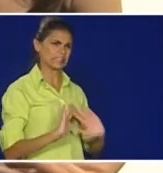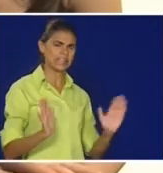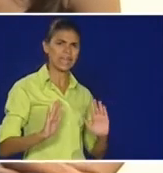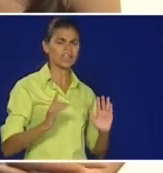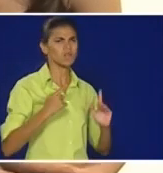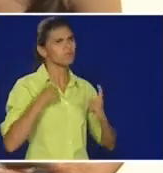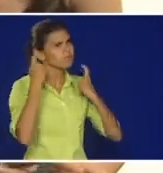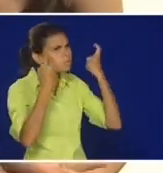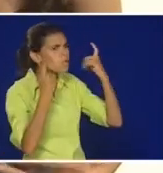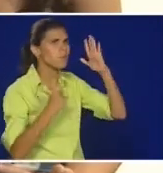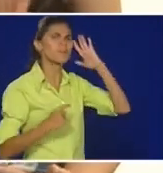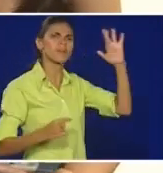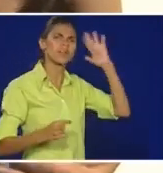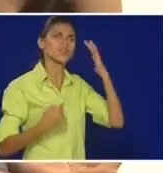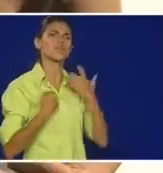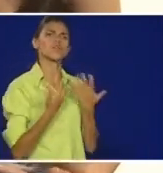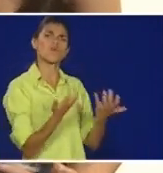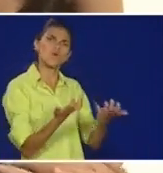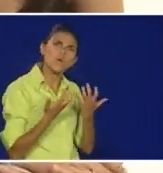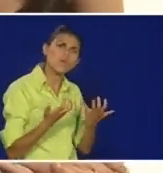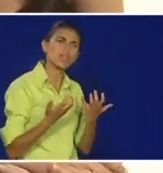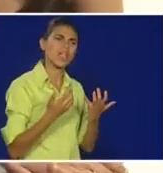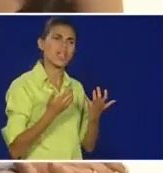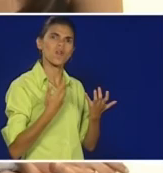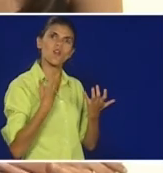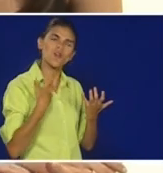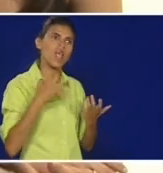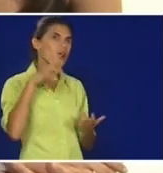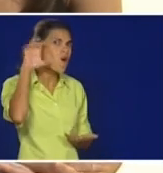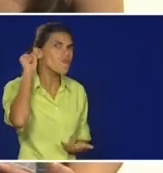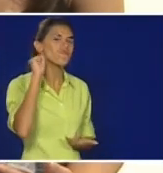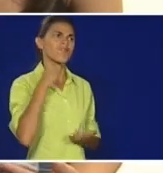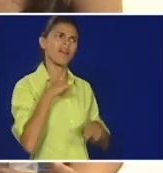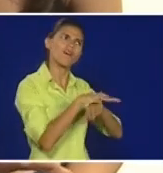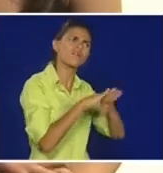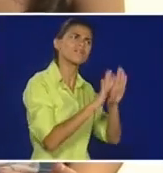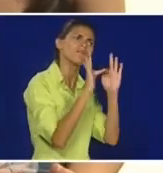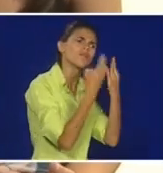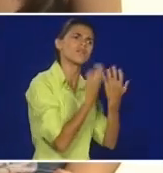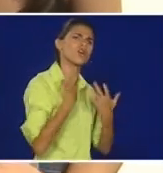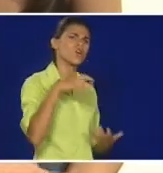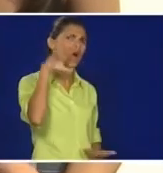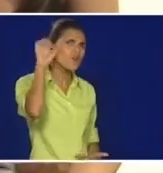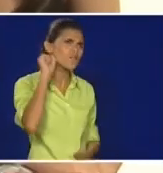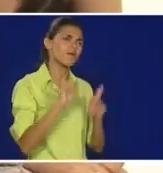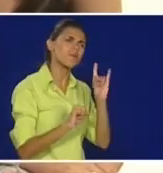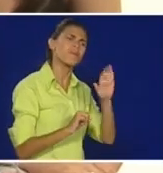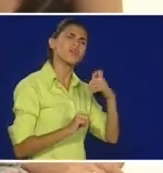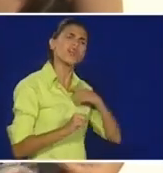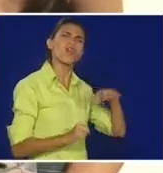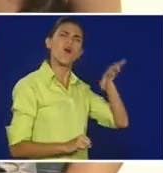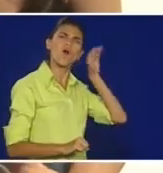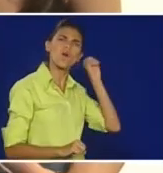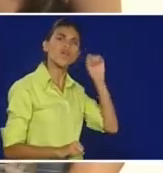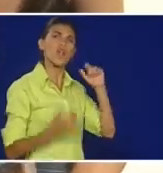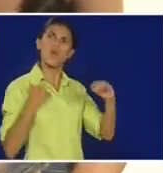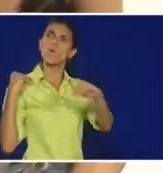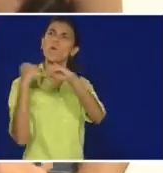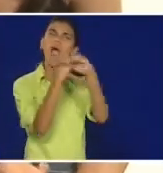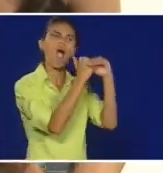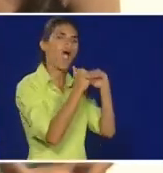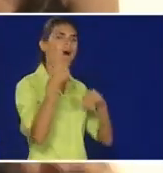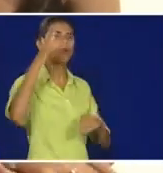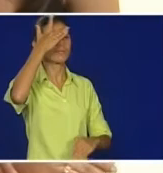Eu queria fazer muito para eu querer ouvir. Porque eu queria ser como as outras pessoas, que falam,